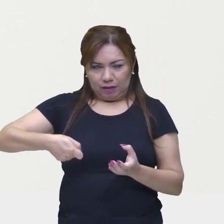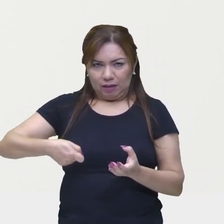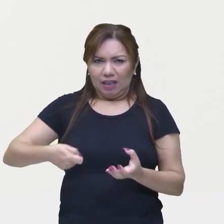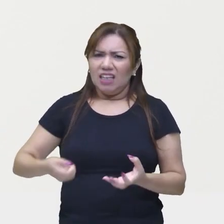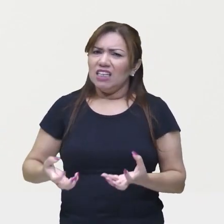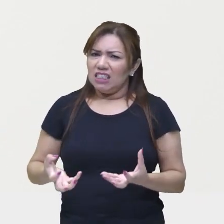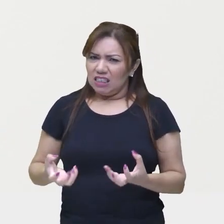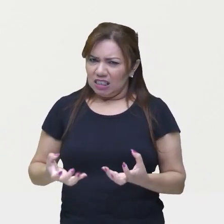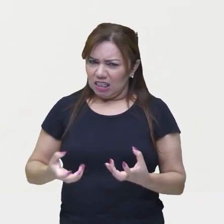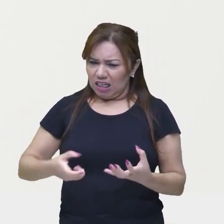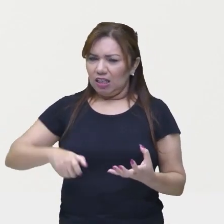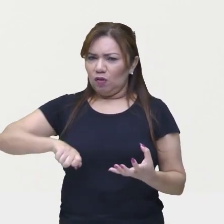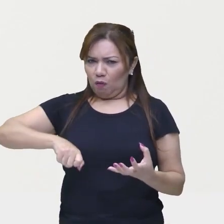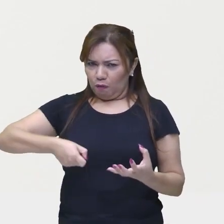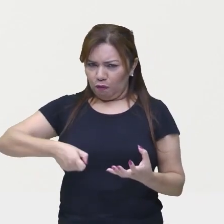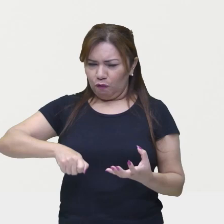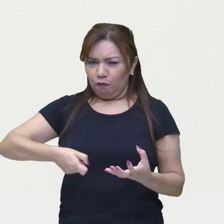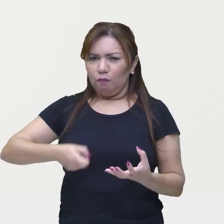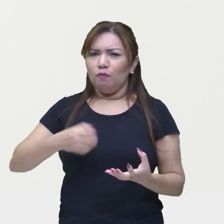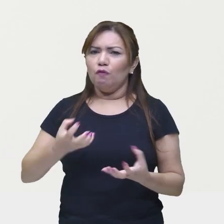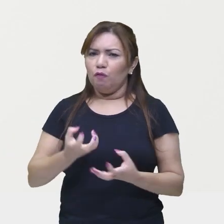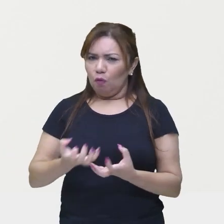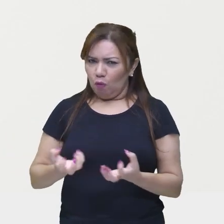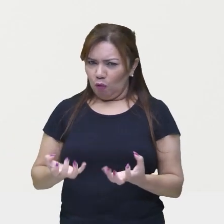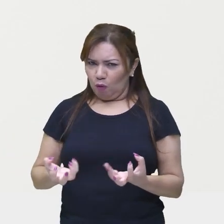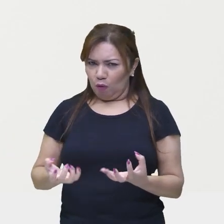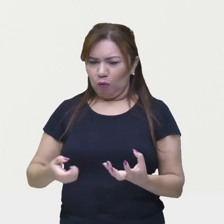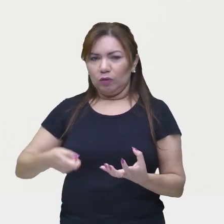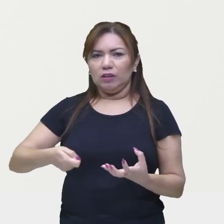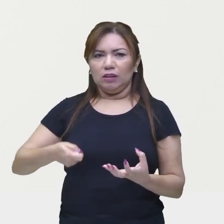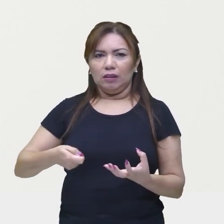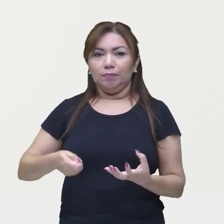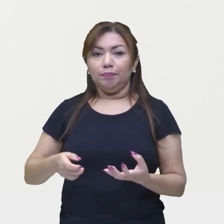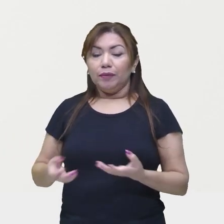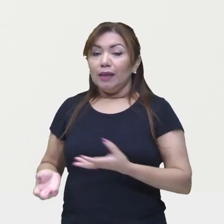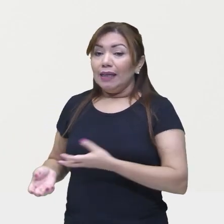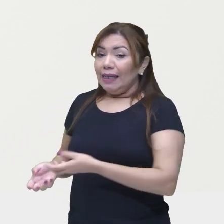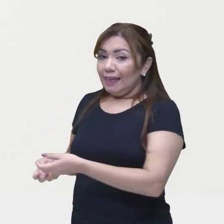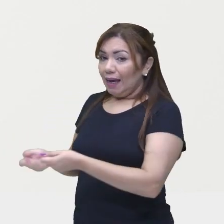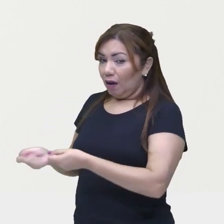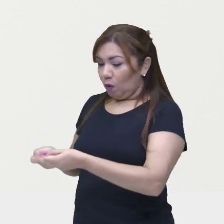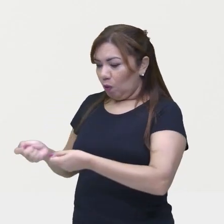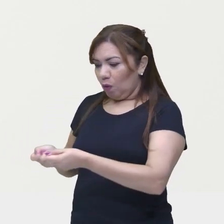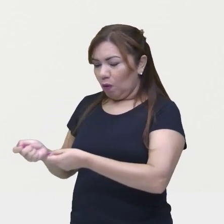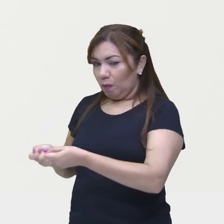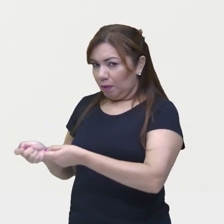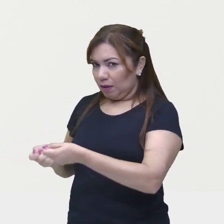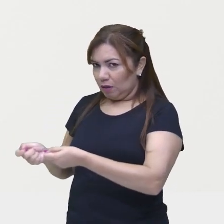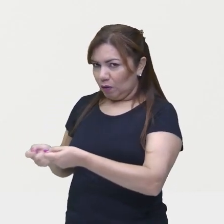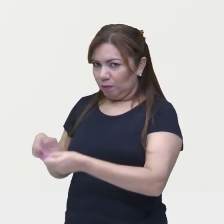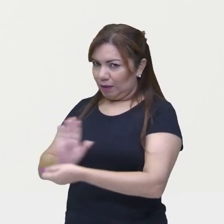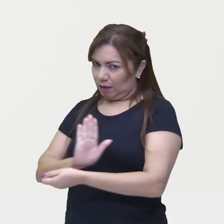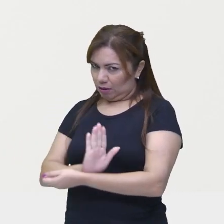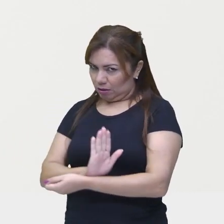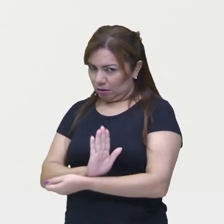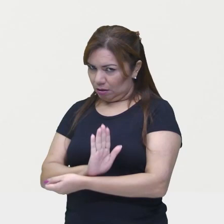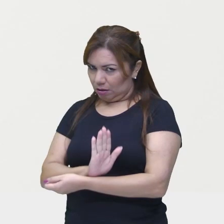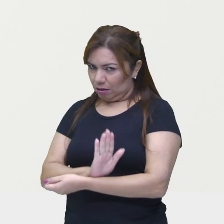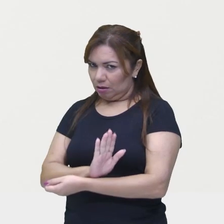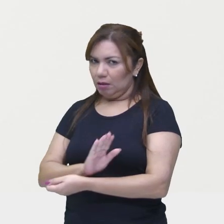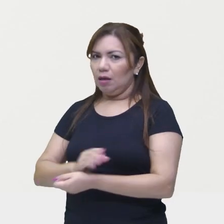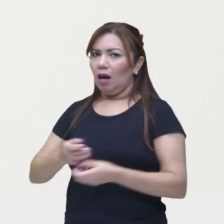bem. Enquanto isso, peneire a goma num prato e misture com sal. Despeje a